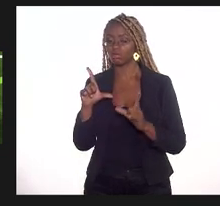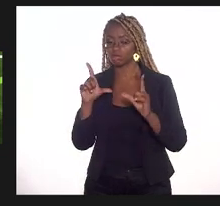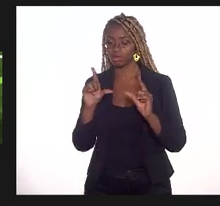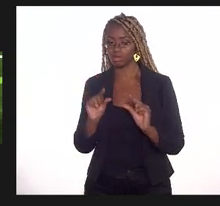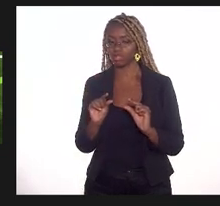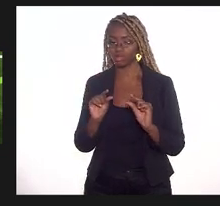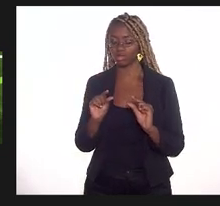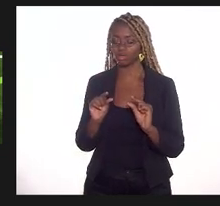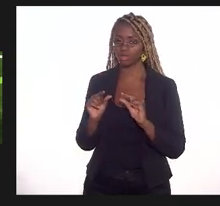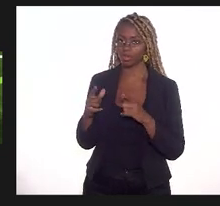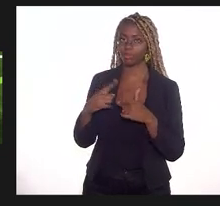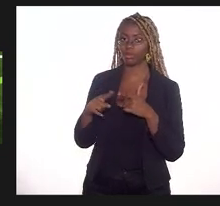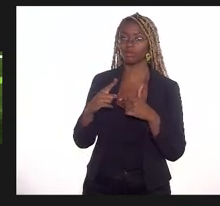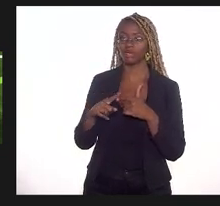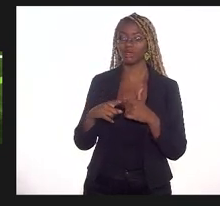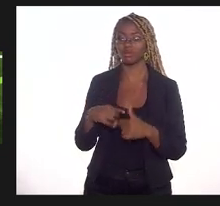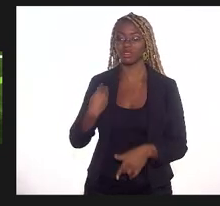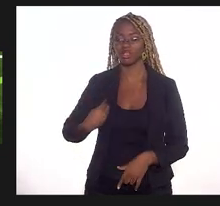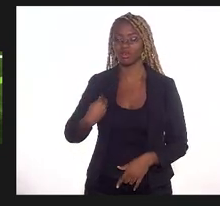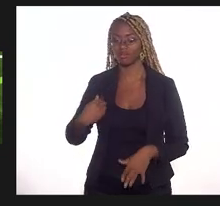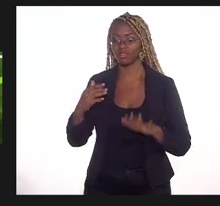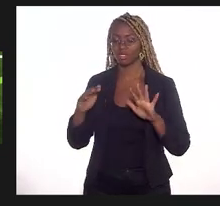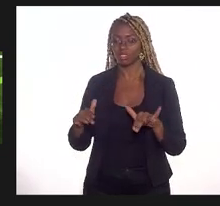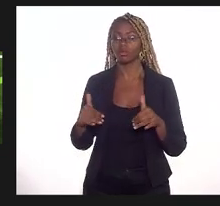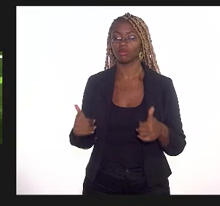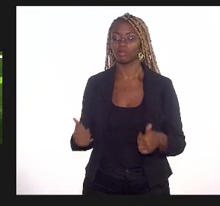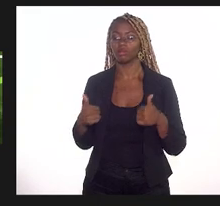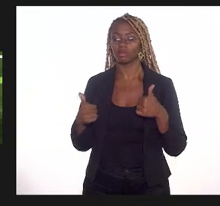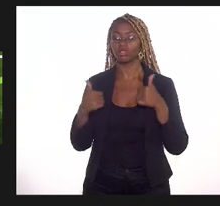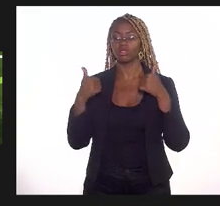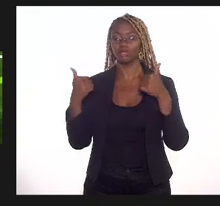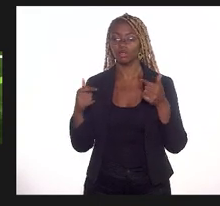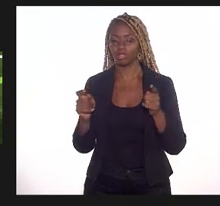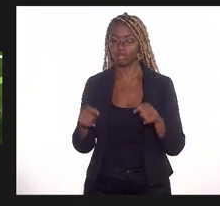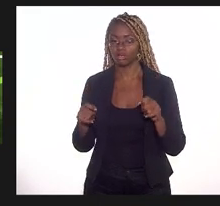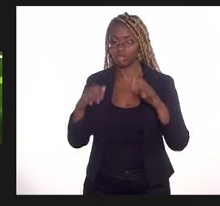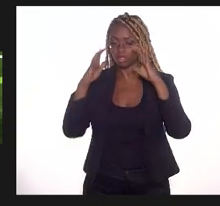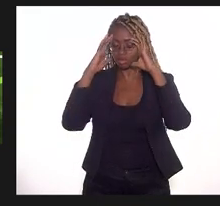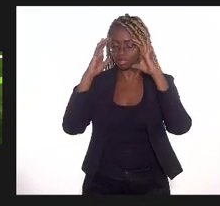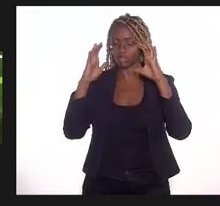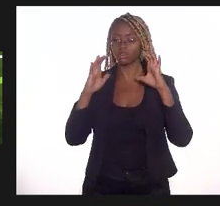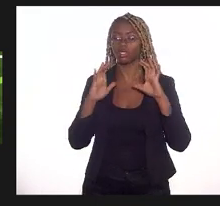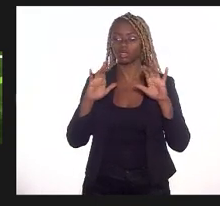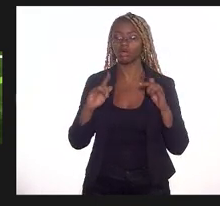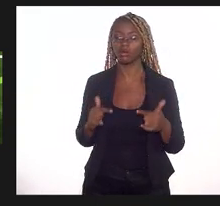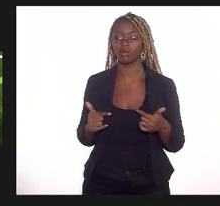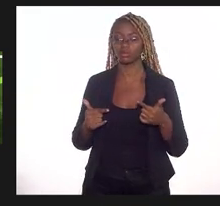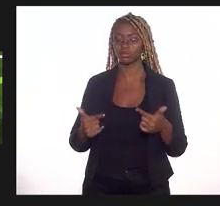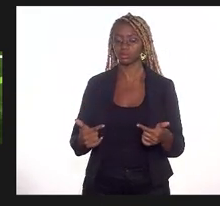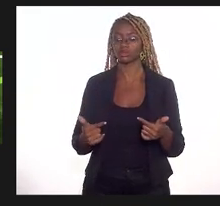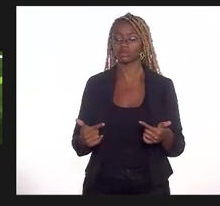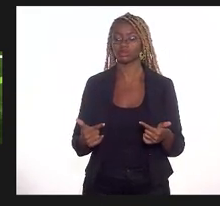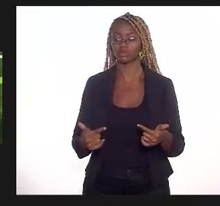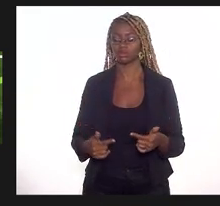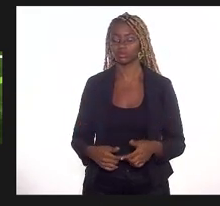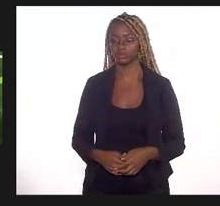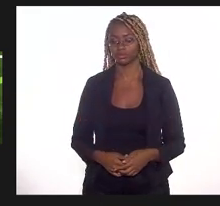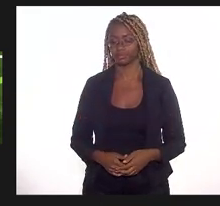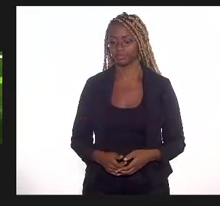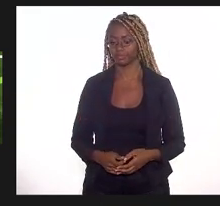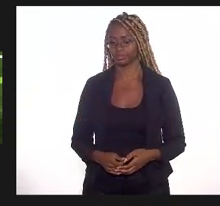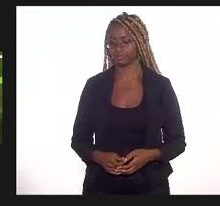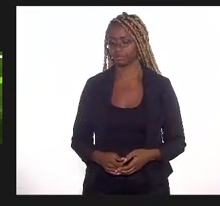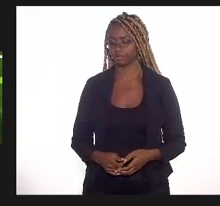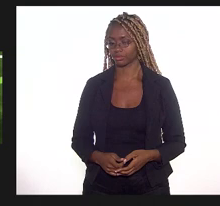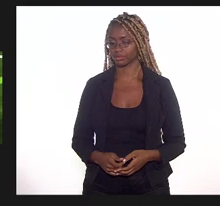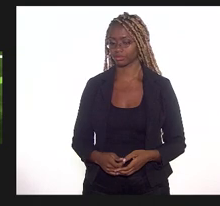vida produtiva maior, possa ser um cidadão ativo, desonerando até